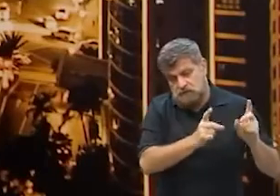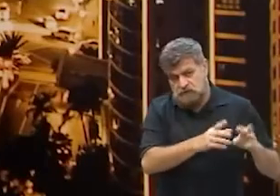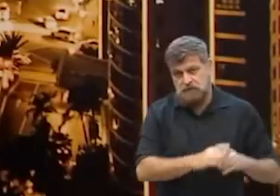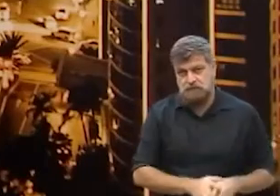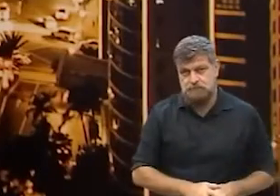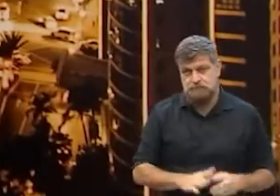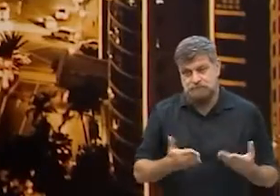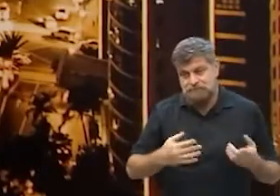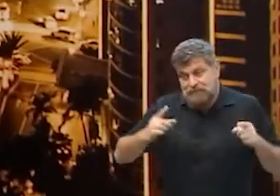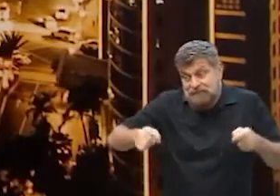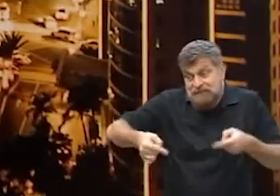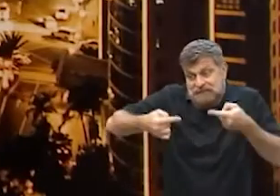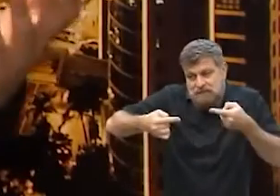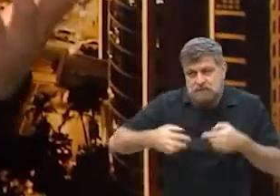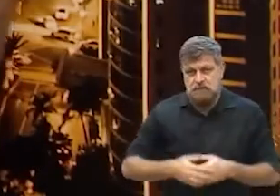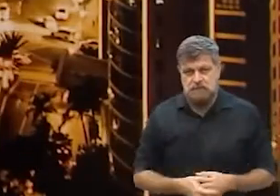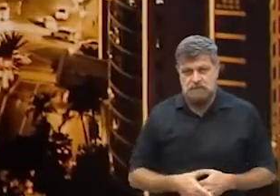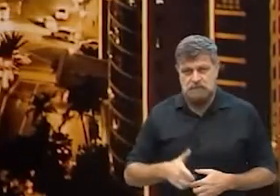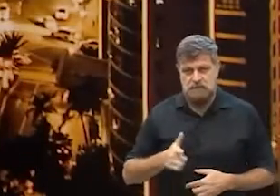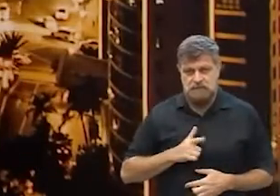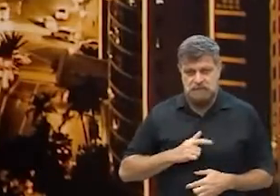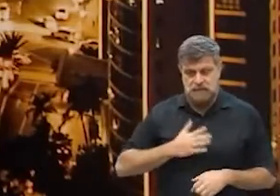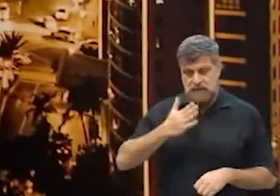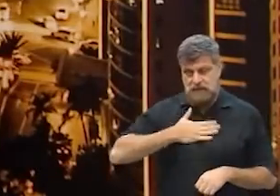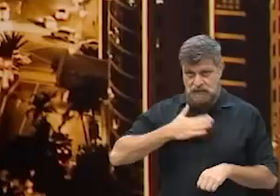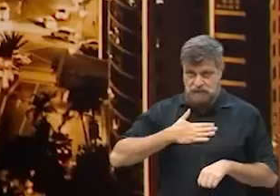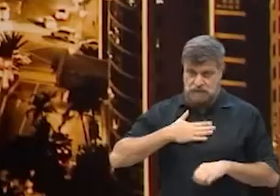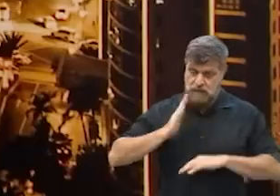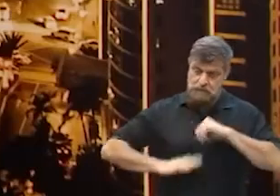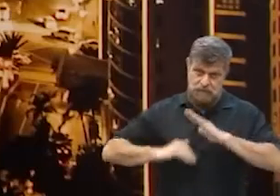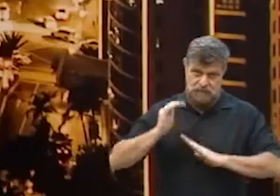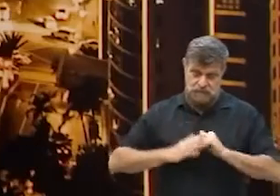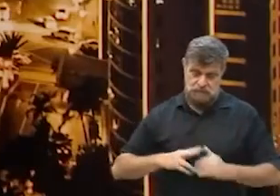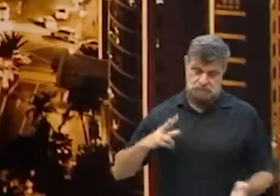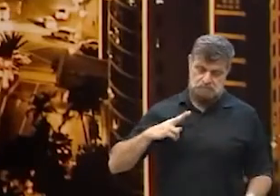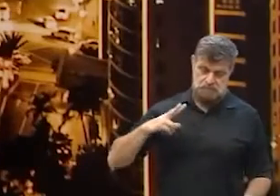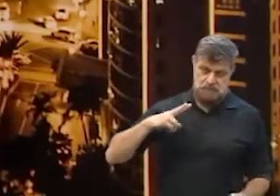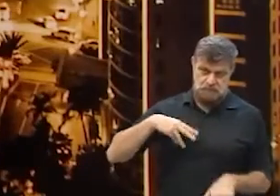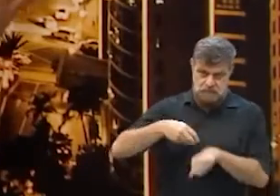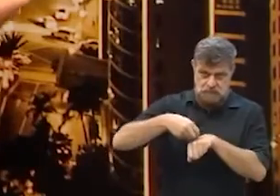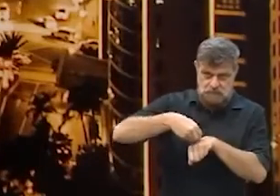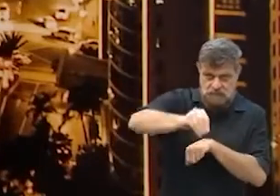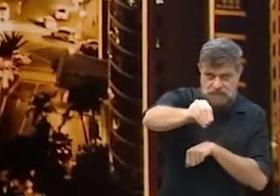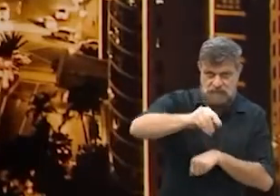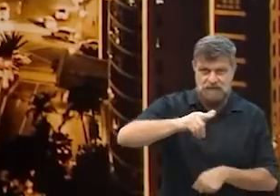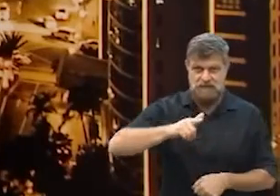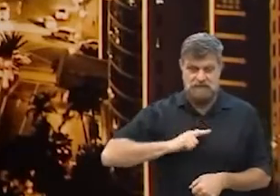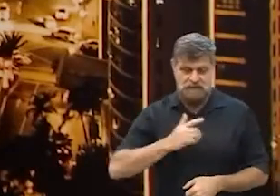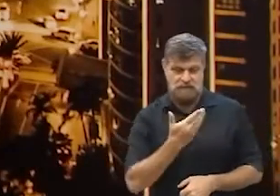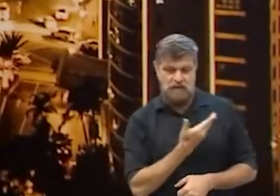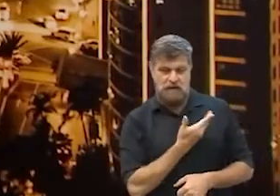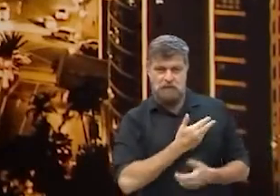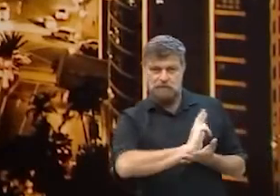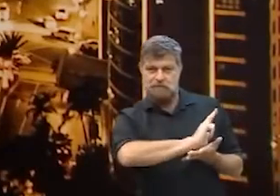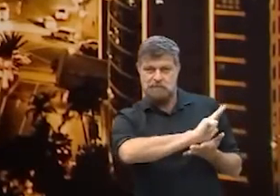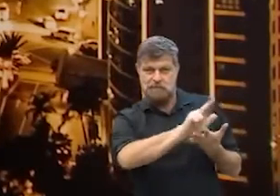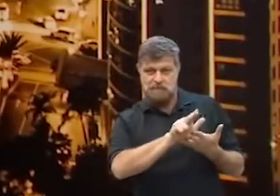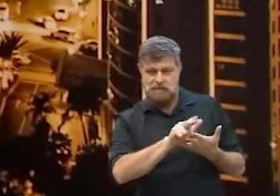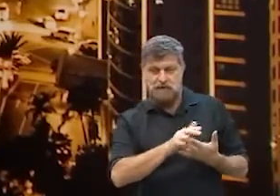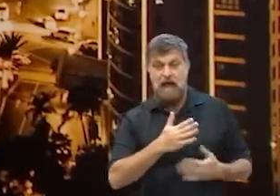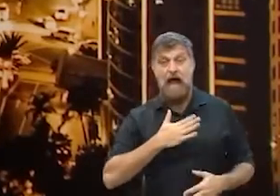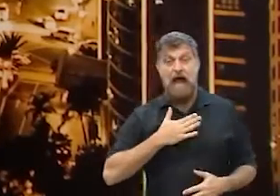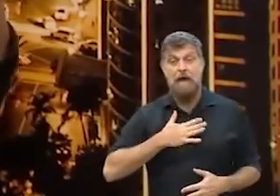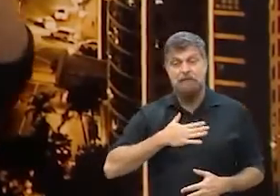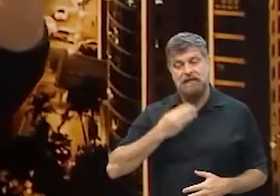desafios? Eu posso passar uma dica do que eu fiz, certo, André? Porque claro, temos vários colegas aí, mas eu